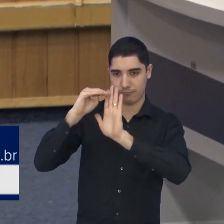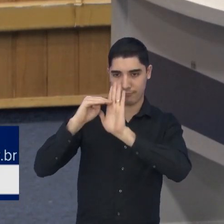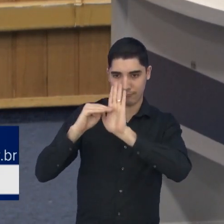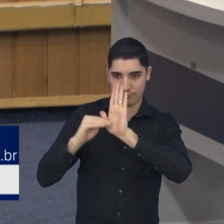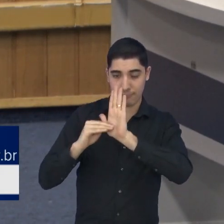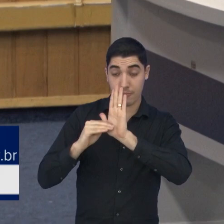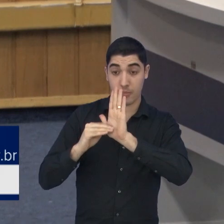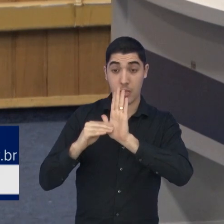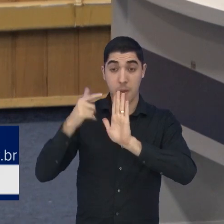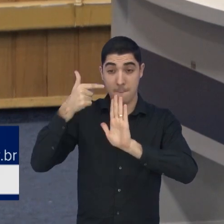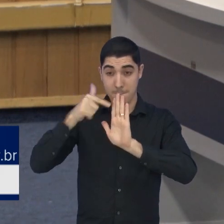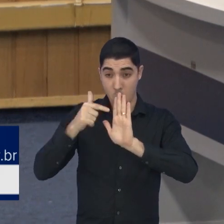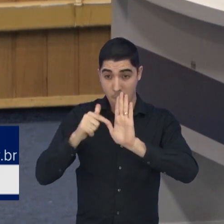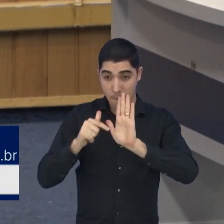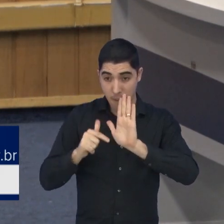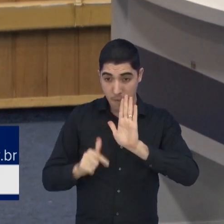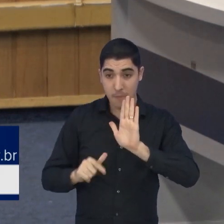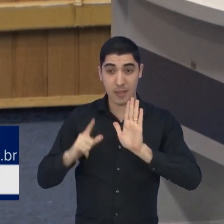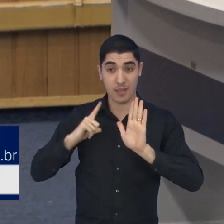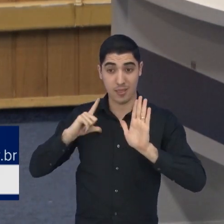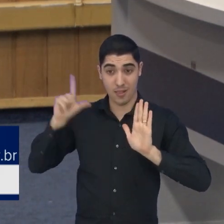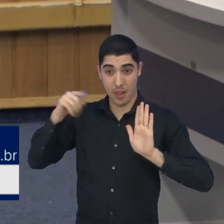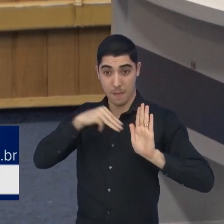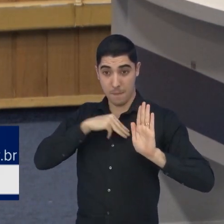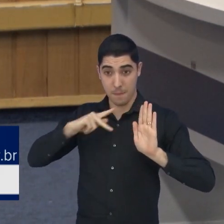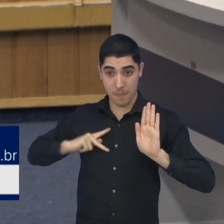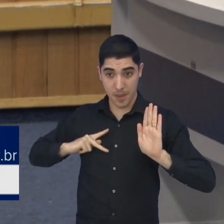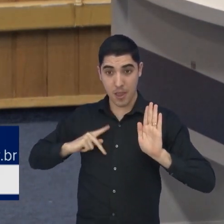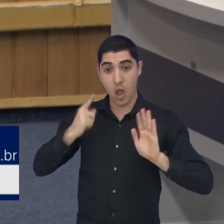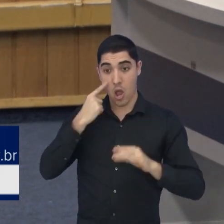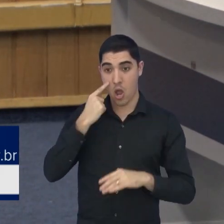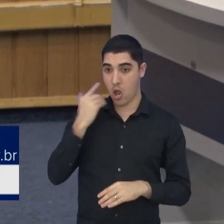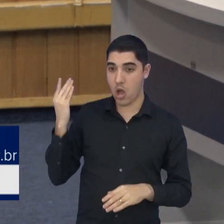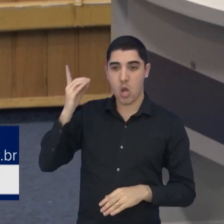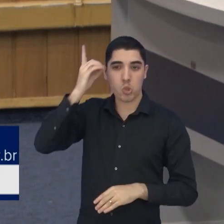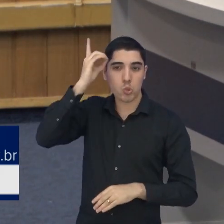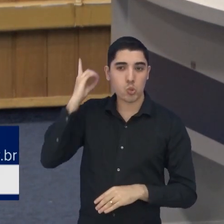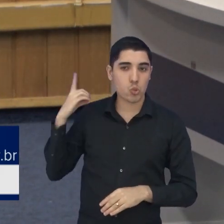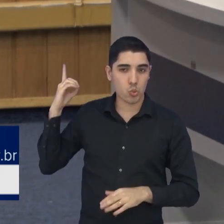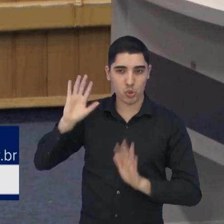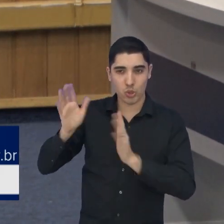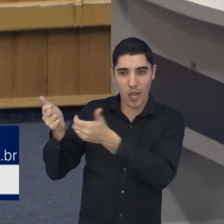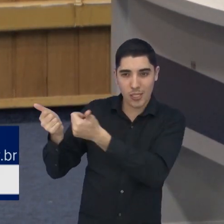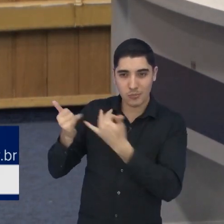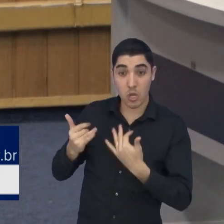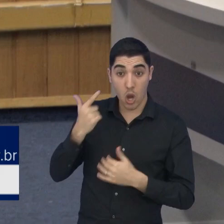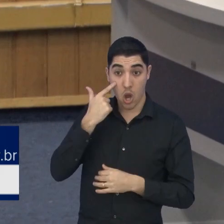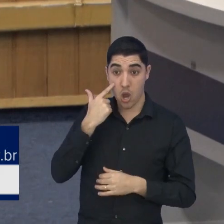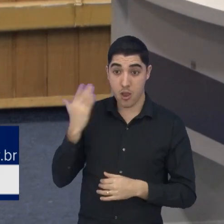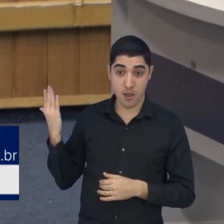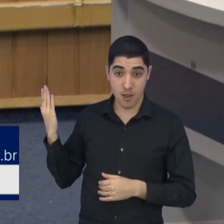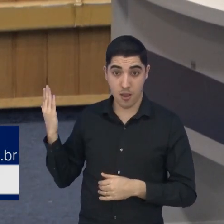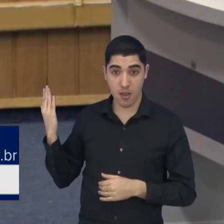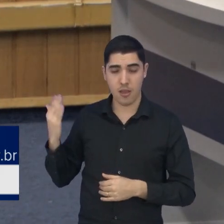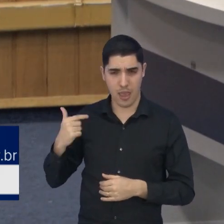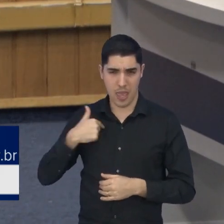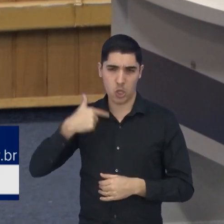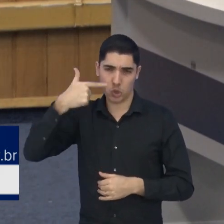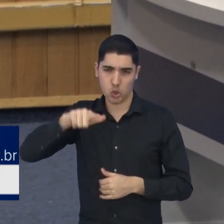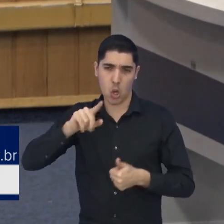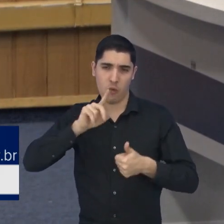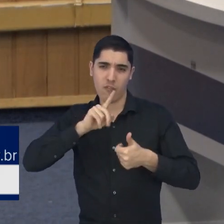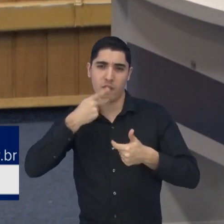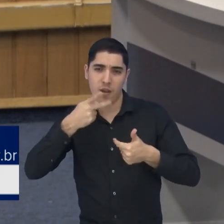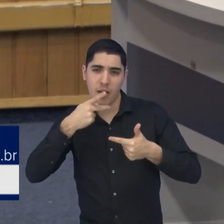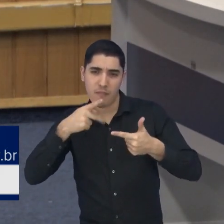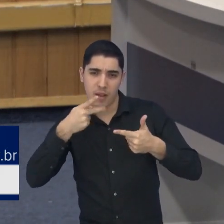dos BOs que tem no Ministério Público, está aqui, ó. A Dulce Rita já falou, tá? Eu não vou repetir aqui, mas